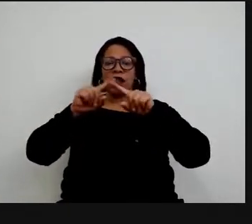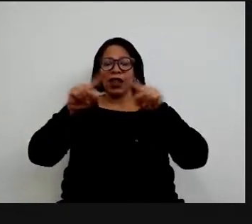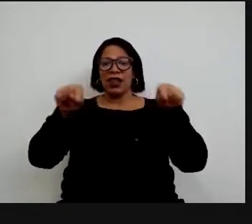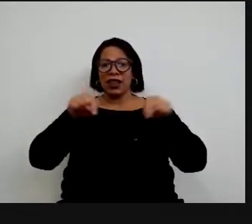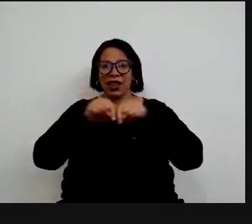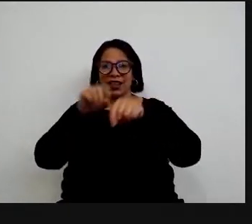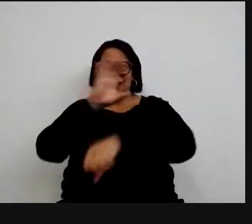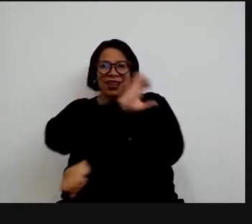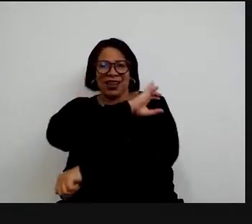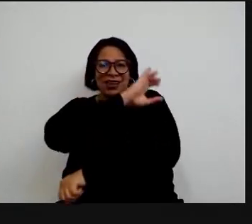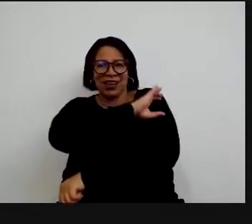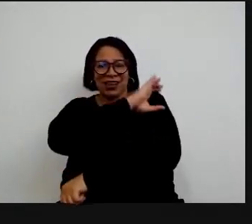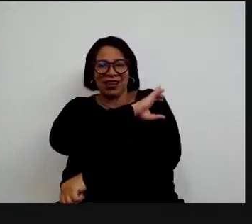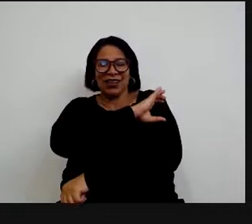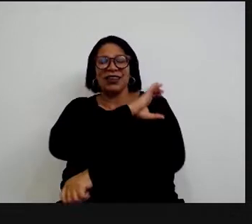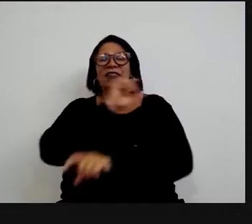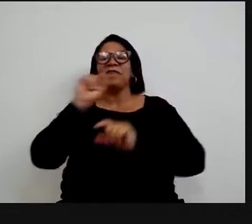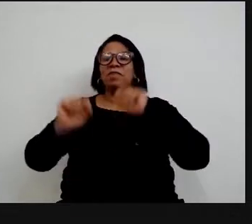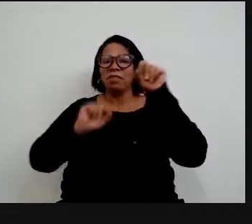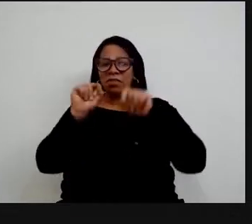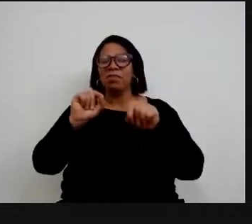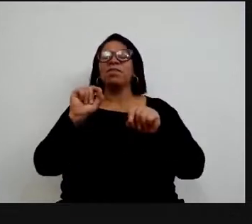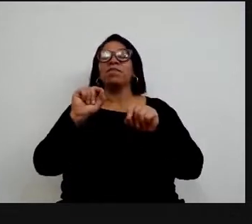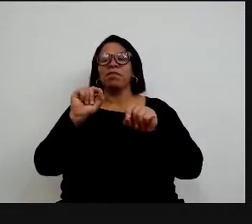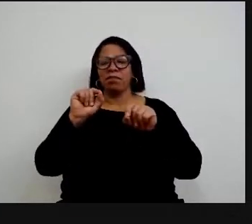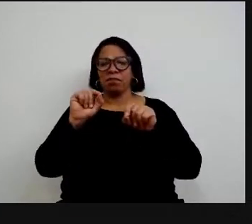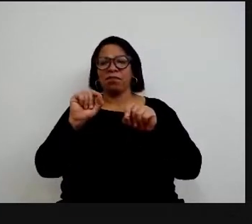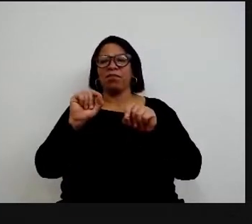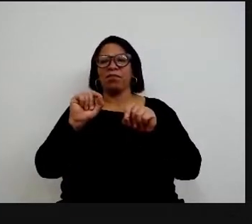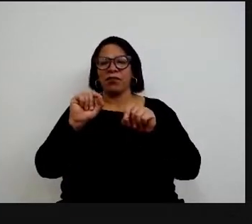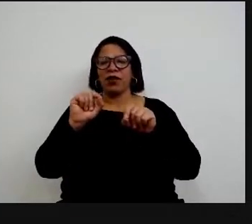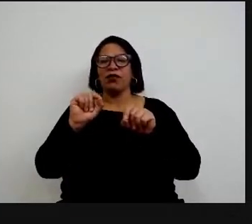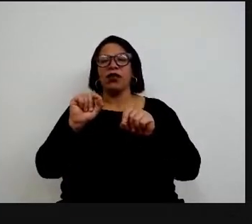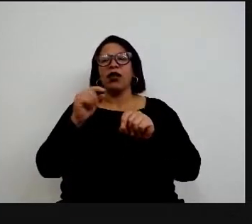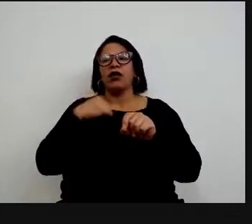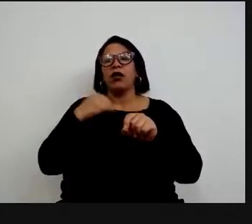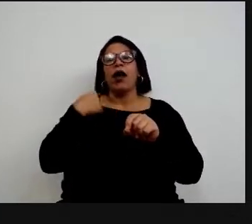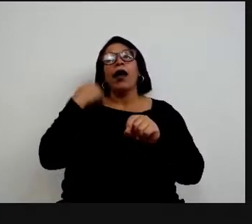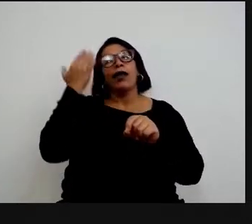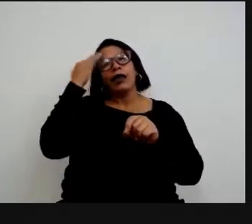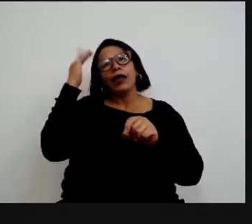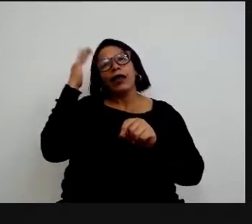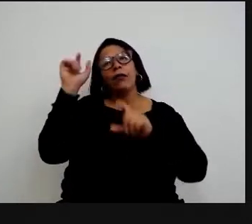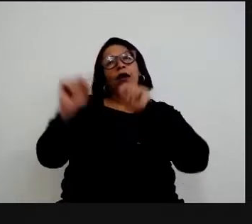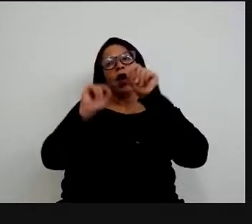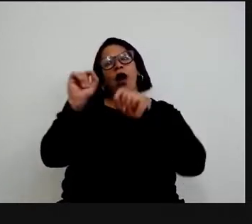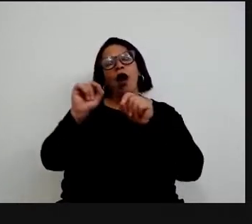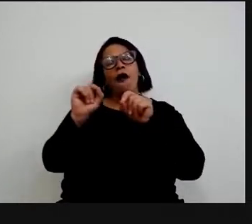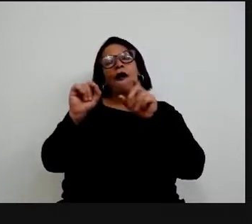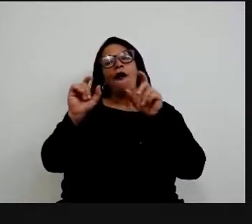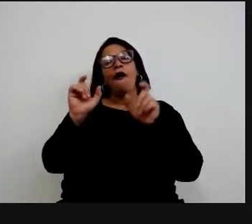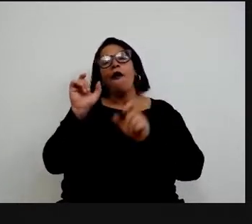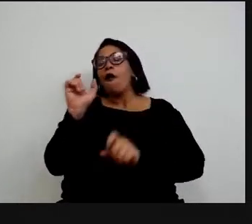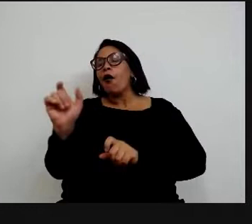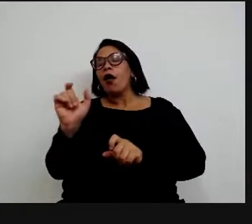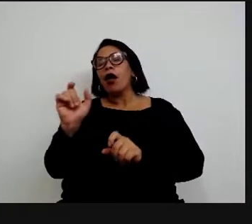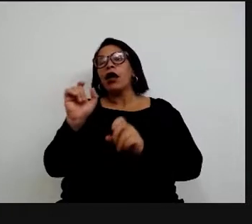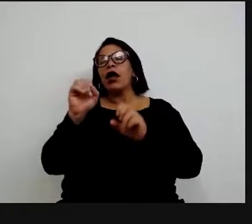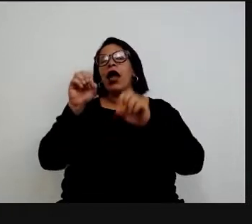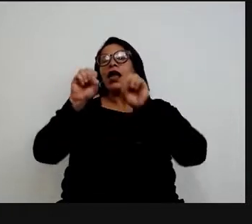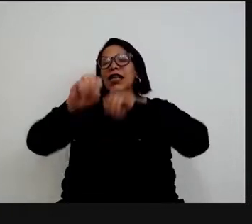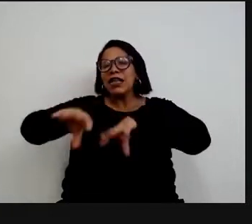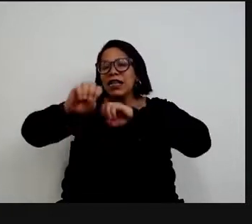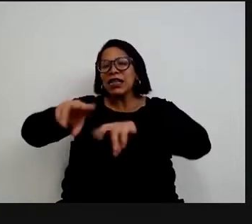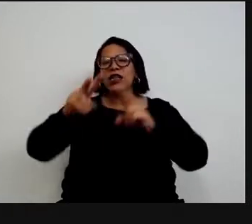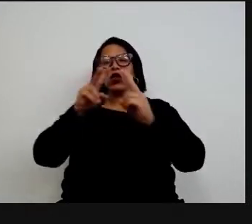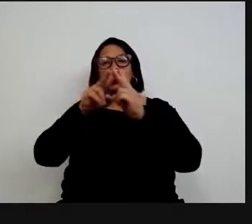nossa coordenação e estamos passando a usar o que entendemos que é um termo mais amplo, que é a educação